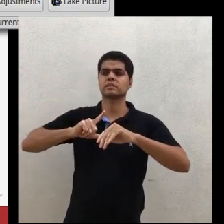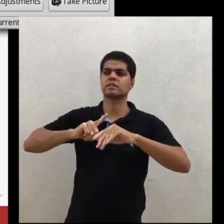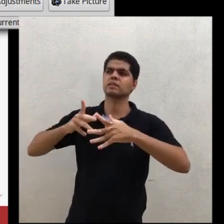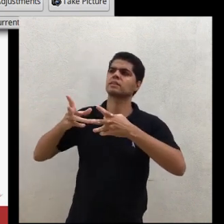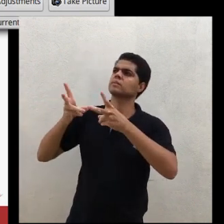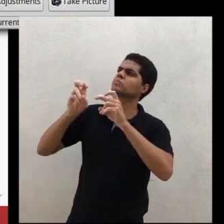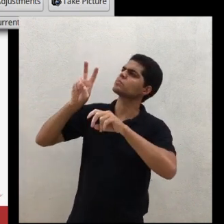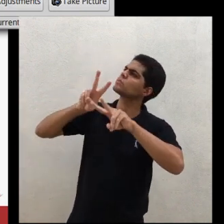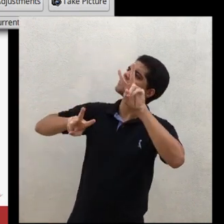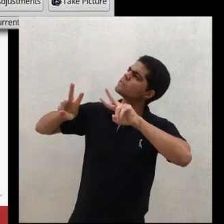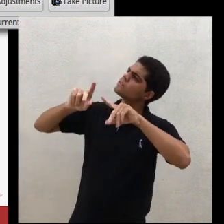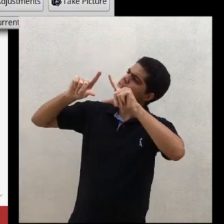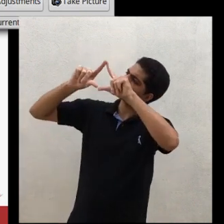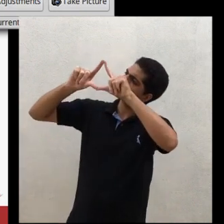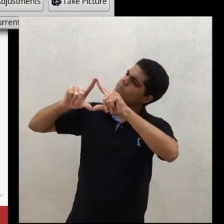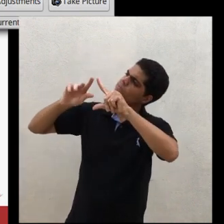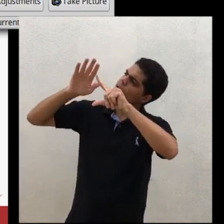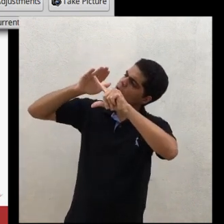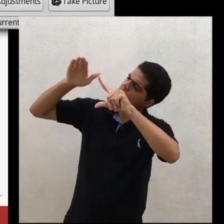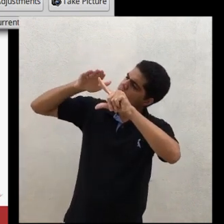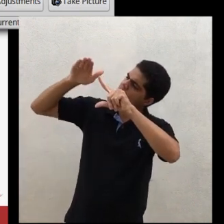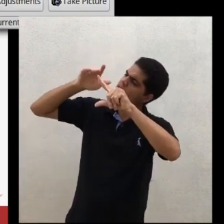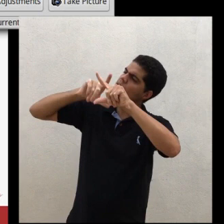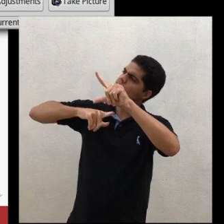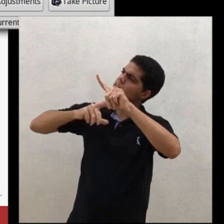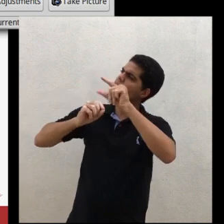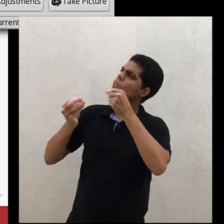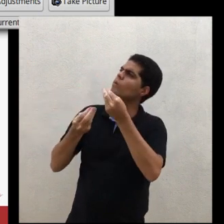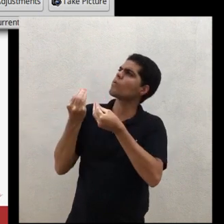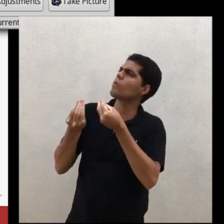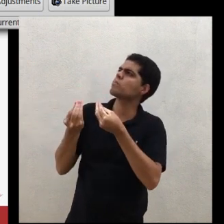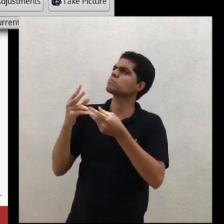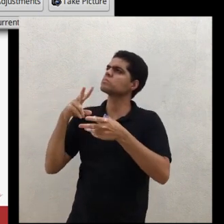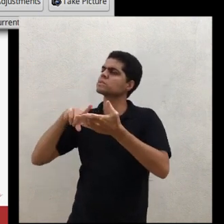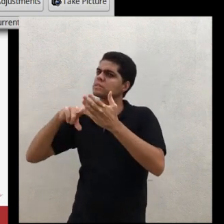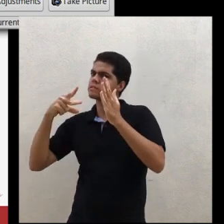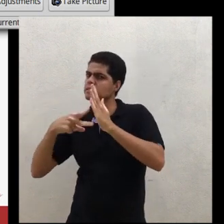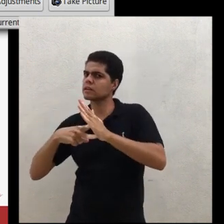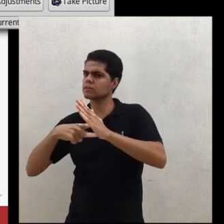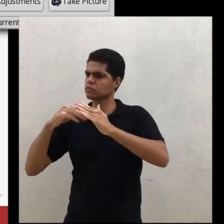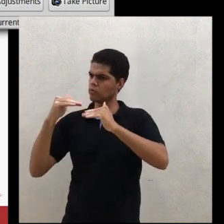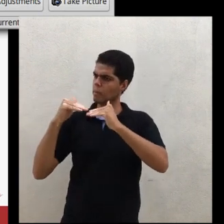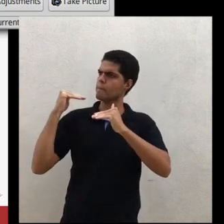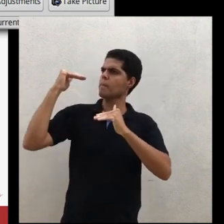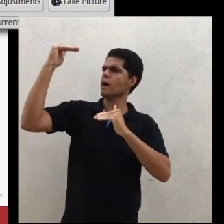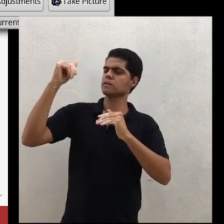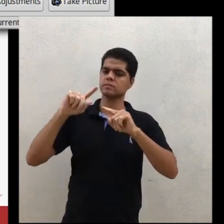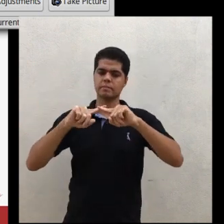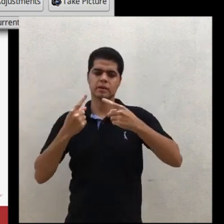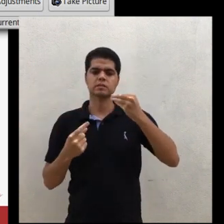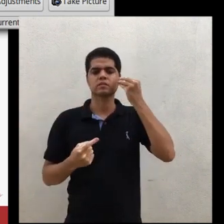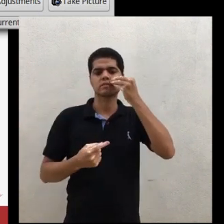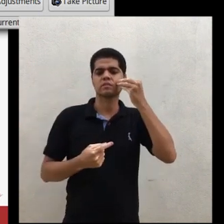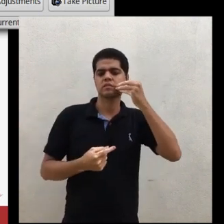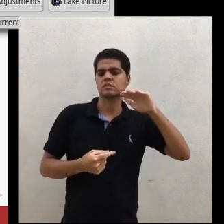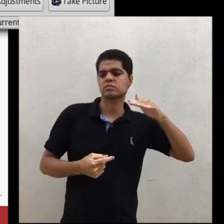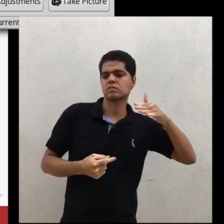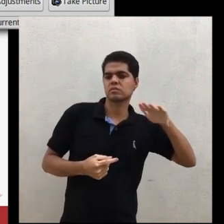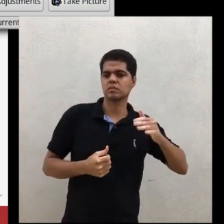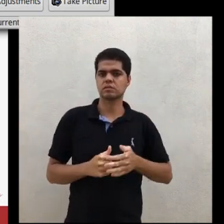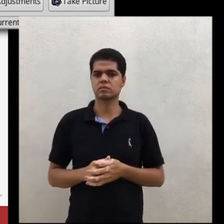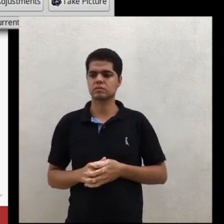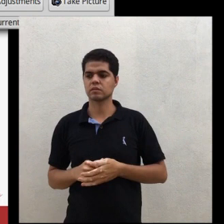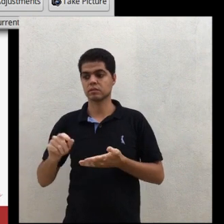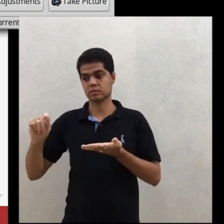forte, e a experiência for média? Ah, então a gratificação vai ser alta. Então, pessoal, são duas coisas. Você tem que representar